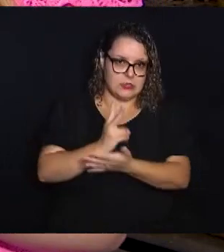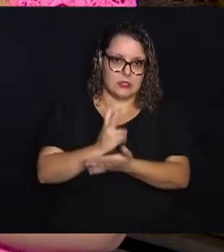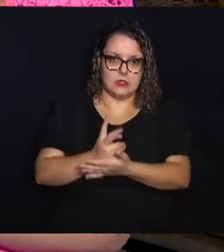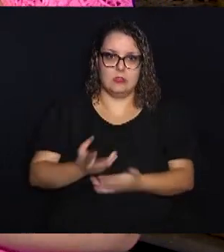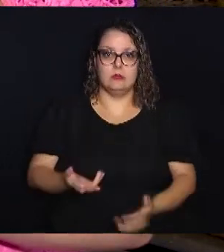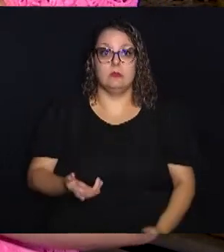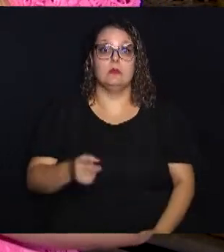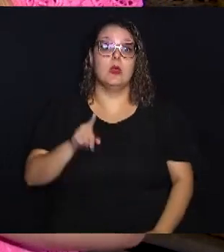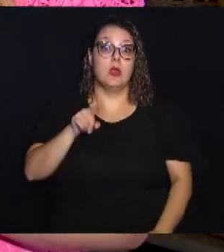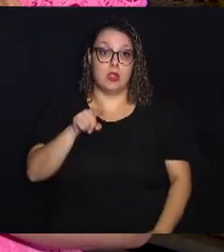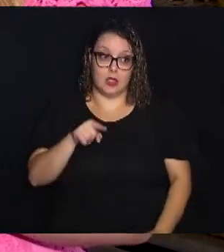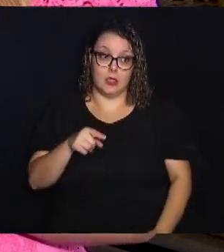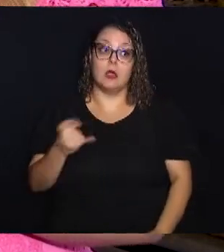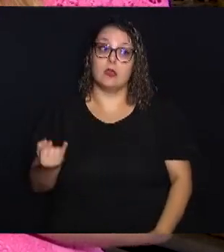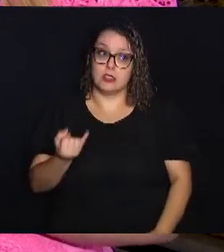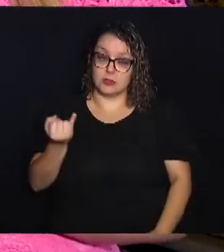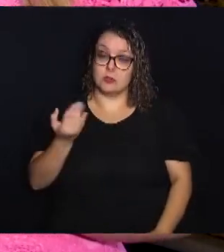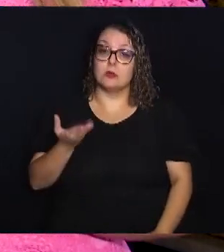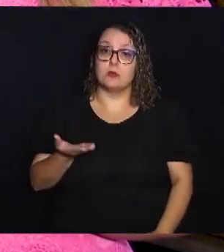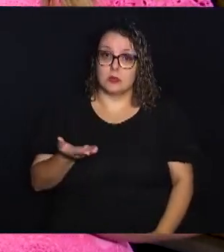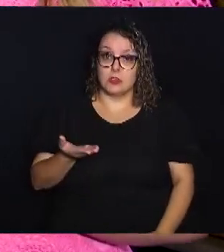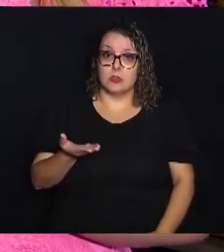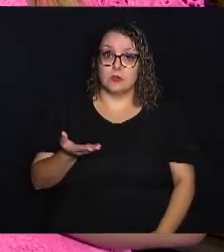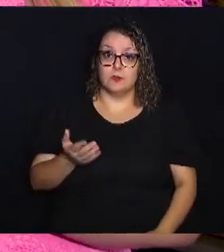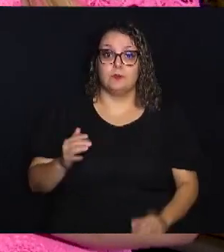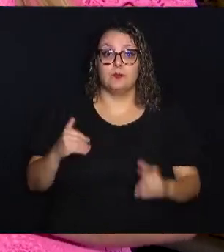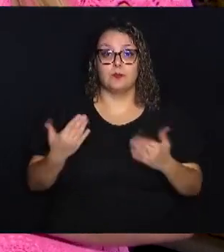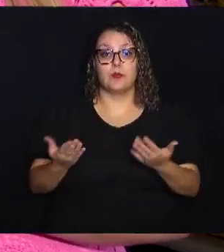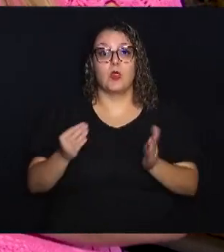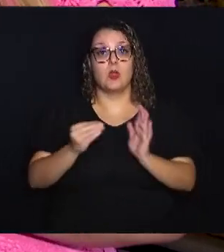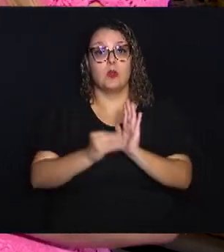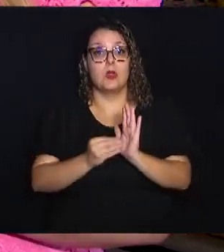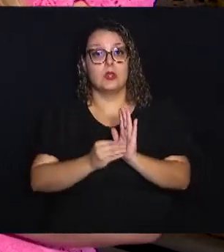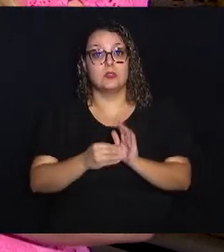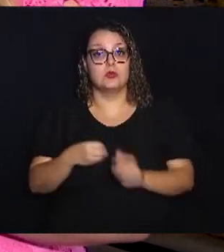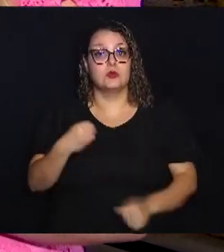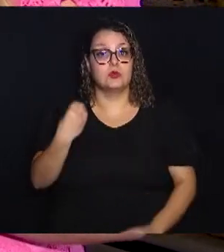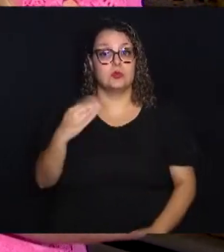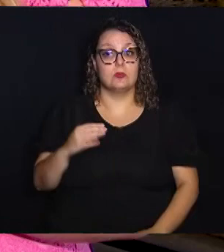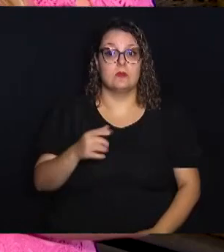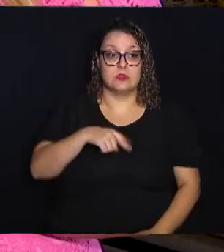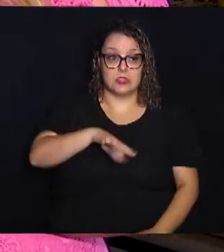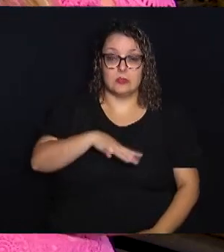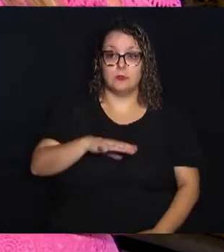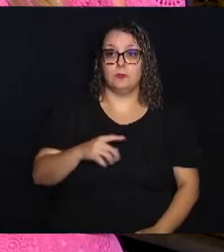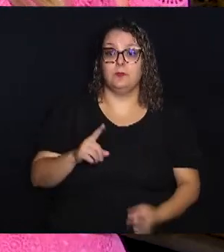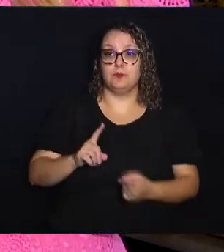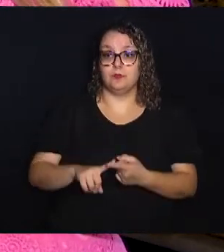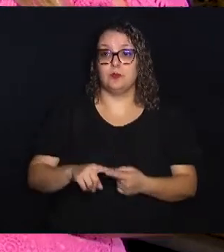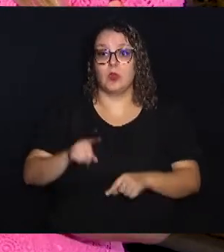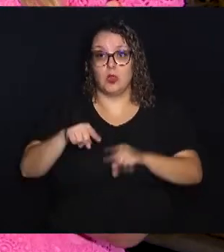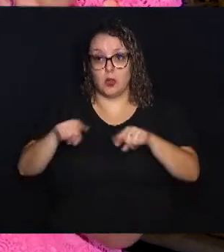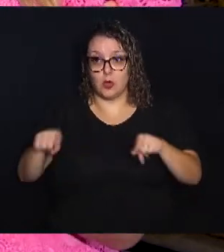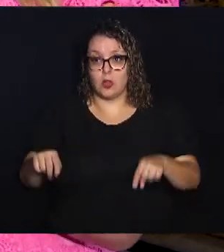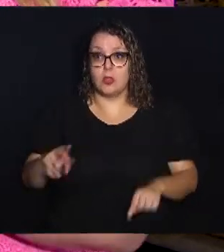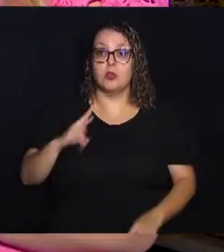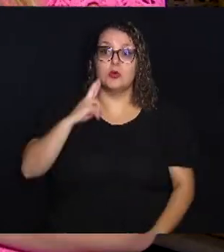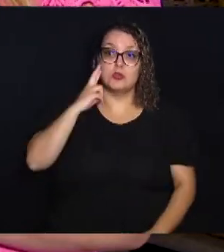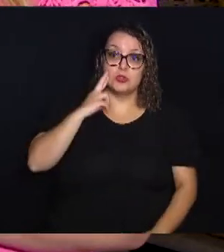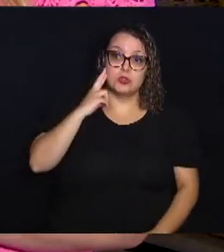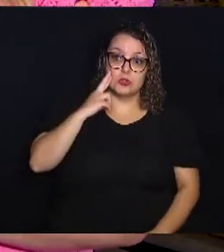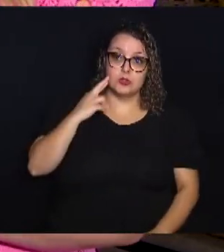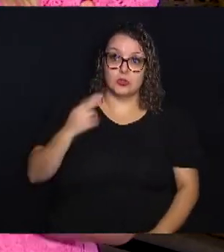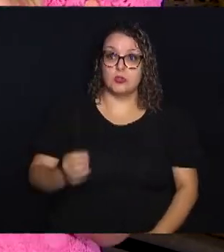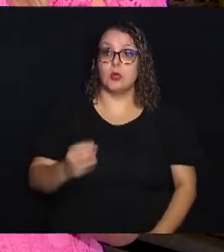tempo inteiro. Isso é importante. Quais as últimas que saíram aí, você que é do meio? Saiu algumas variedades